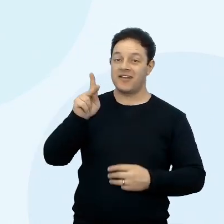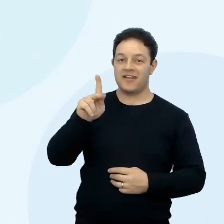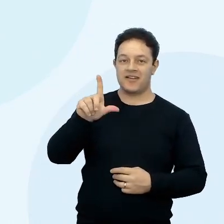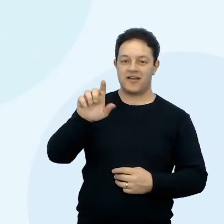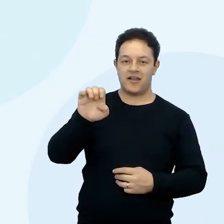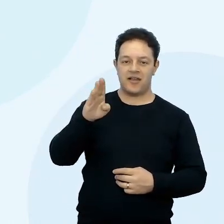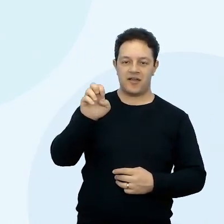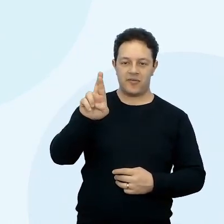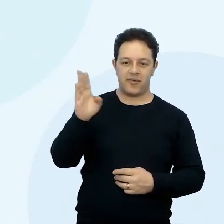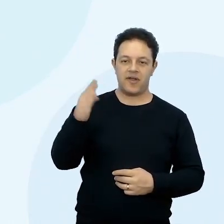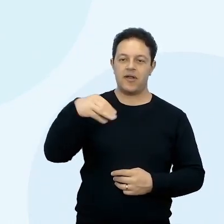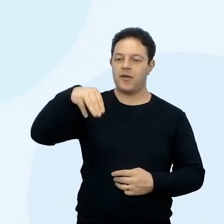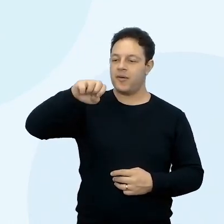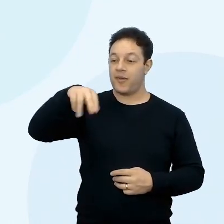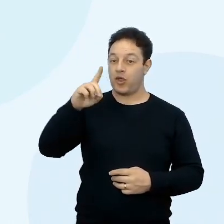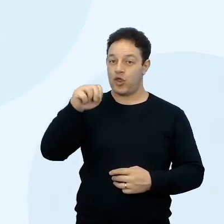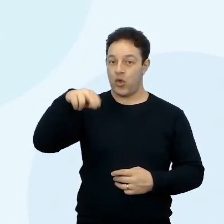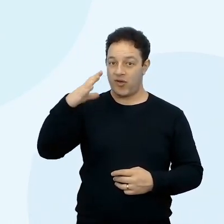Mendonça Filho.